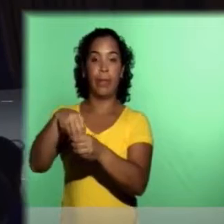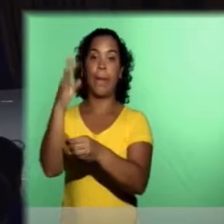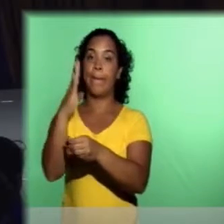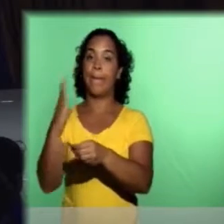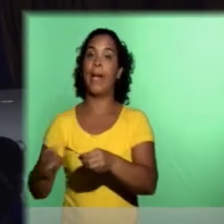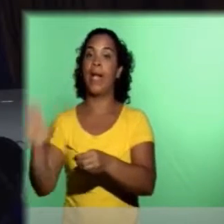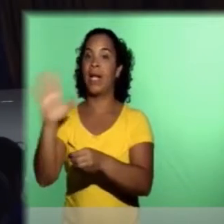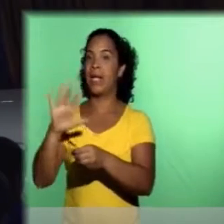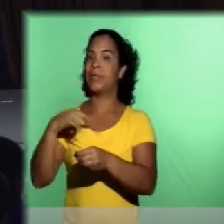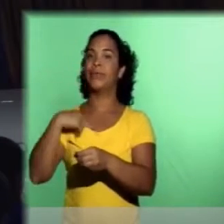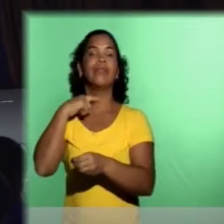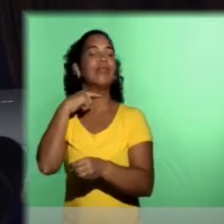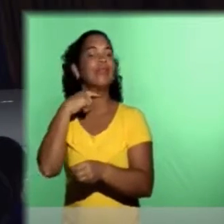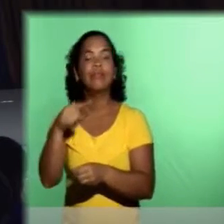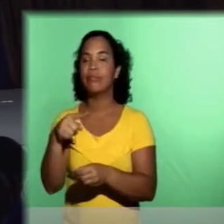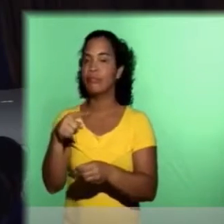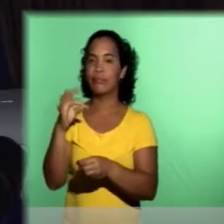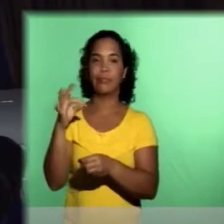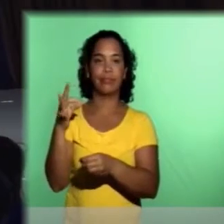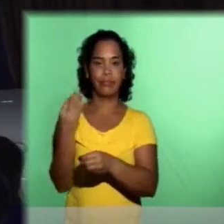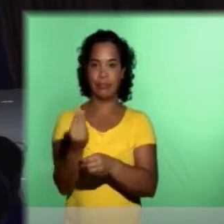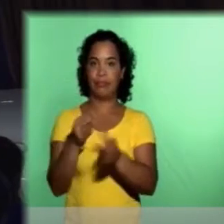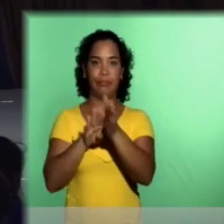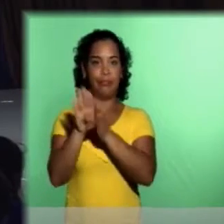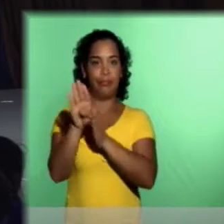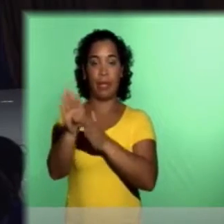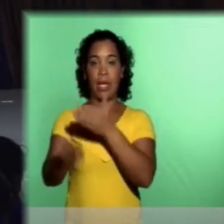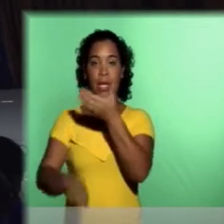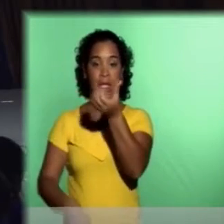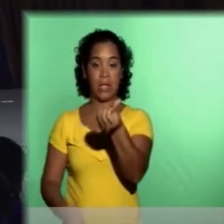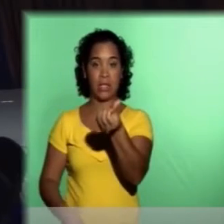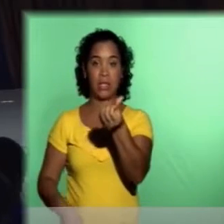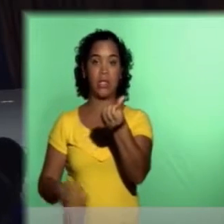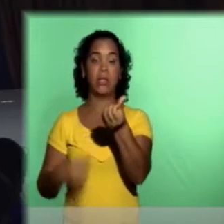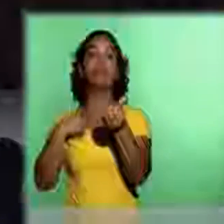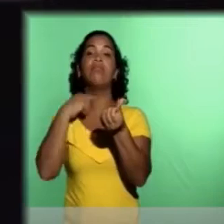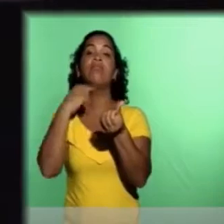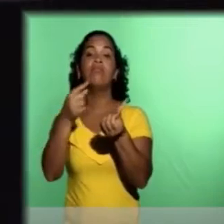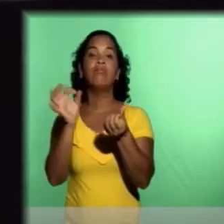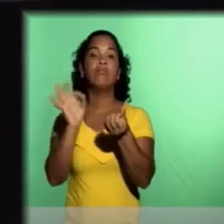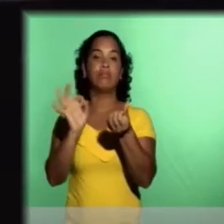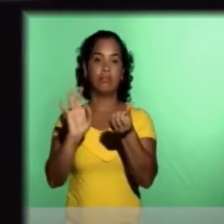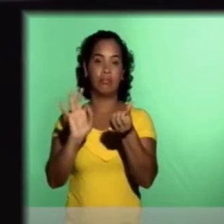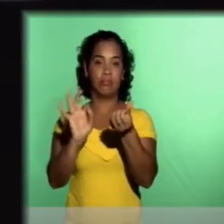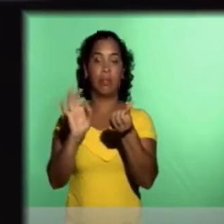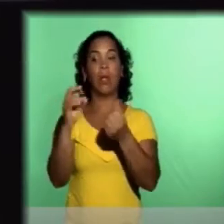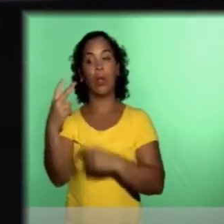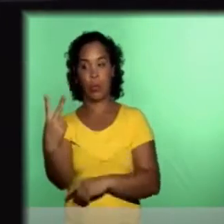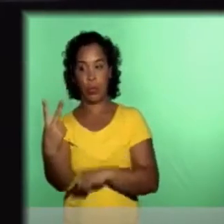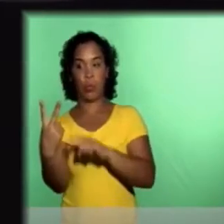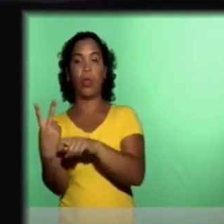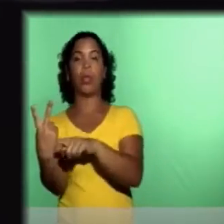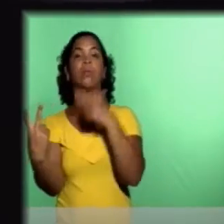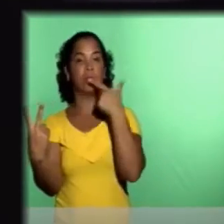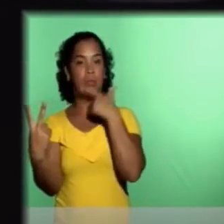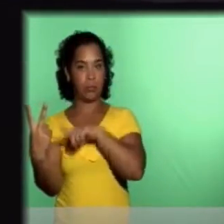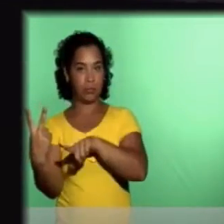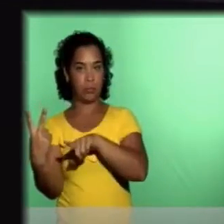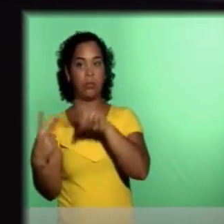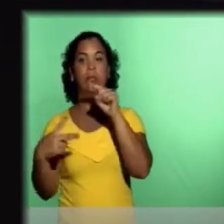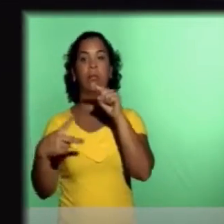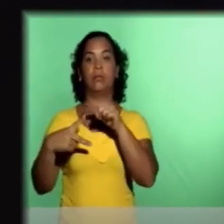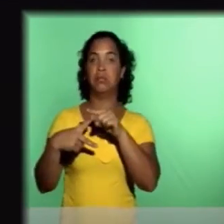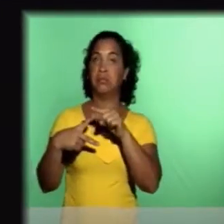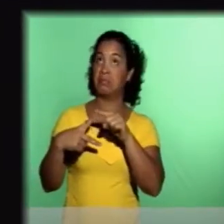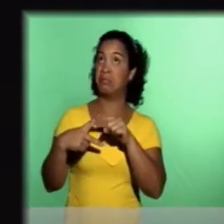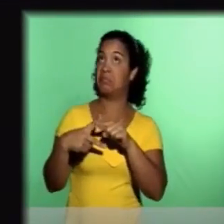cumpriram as metas, porém, entre 6 metas é considerado internacionalmente que ele cumpriu 2 metas. Uma meta eu